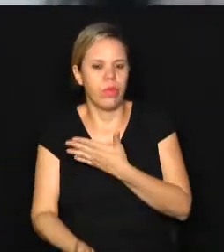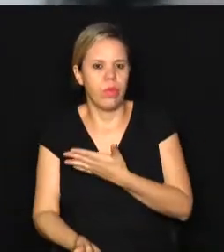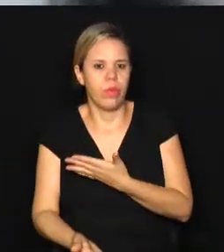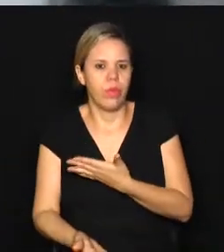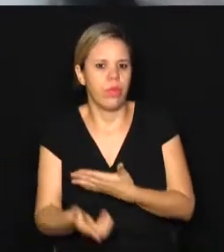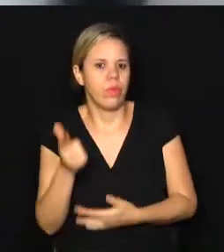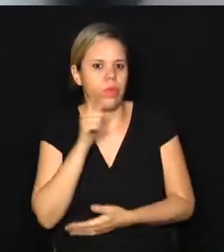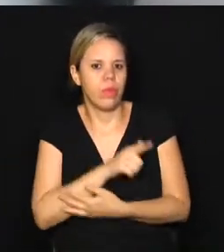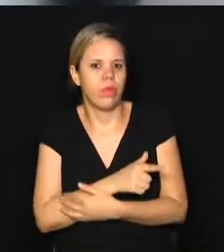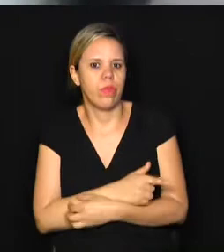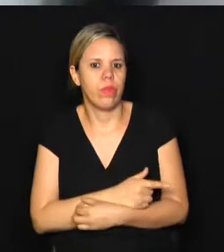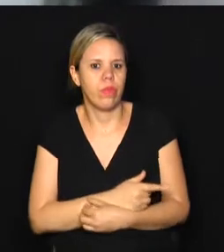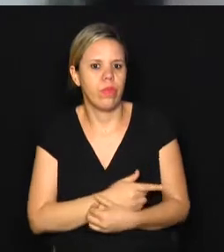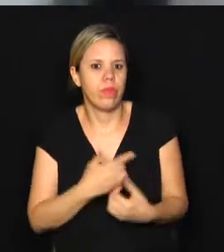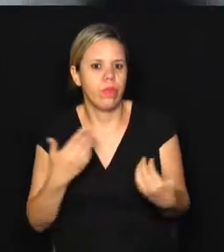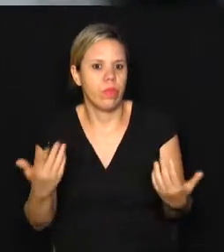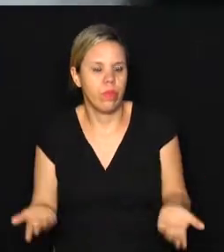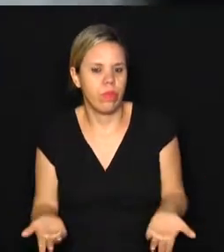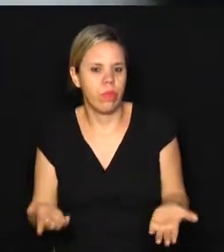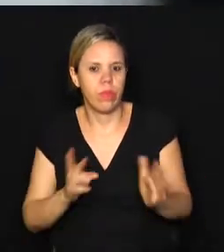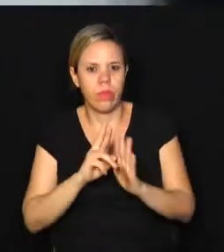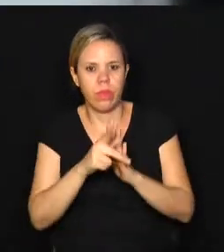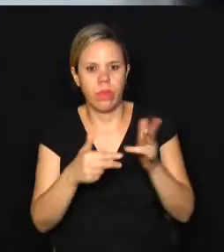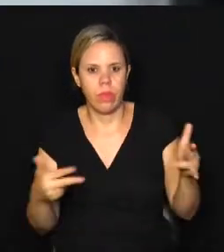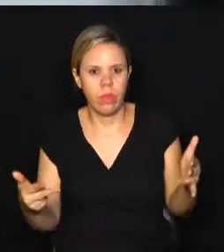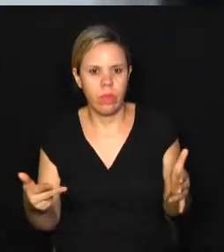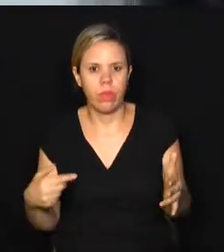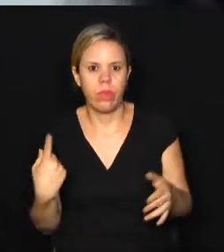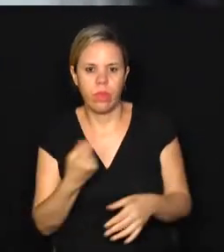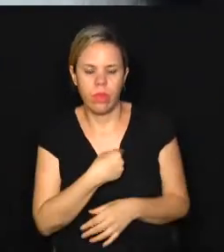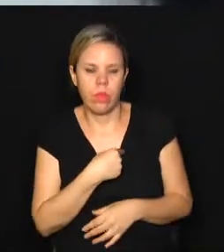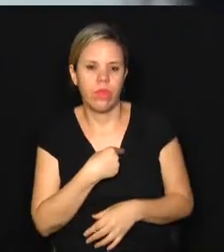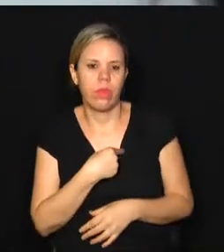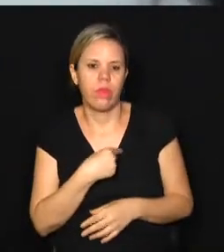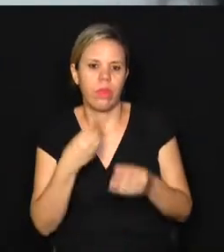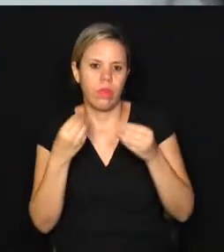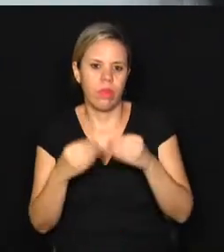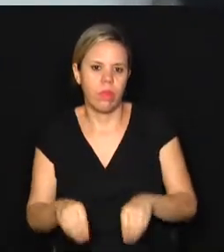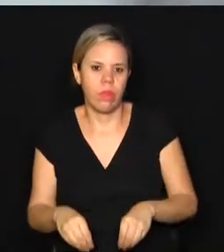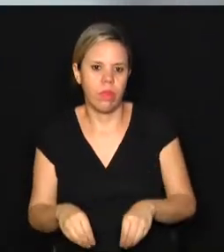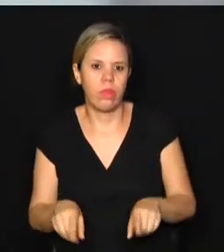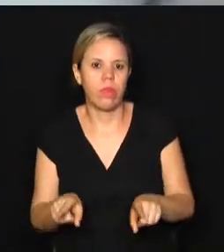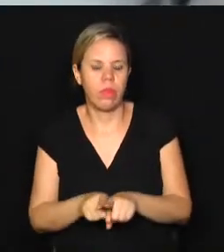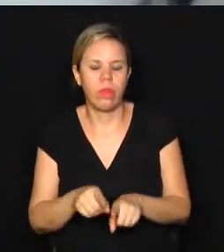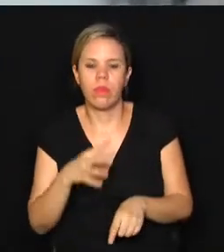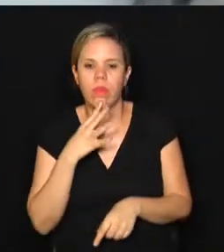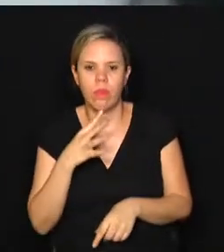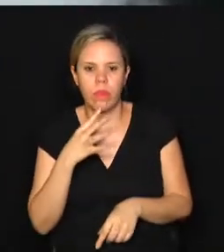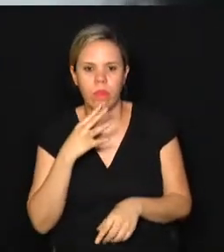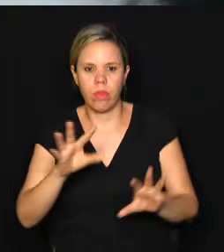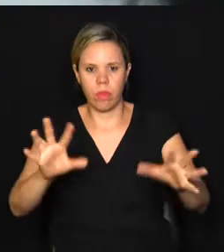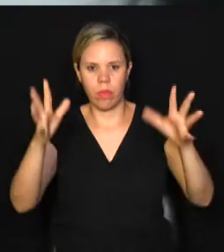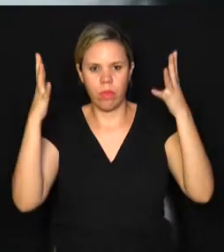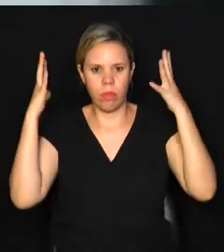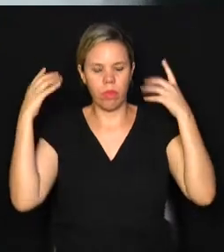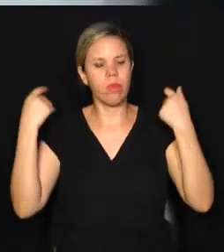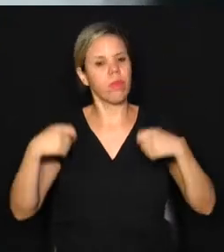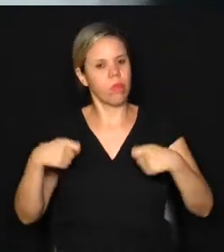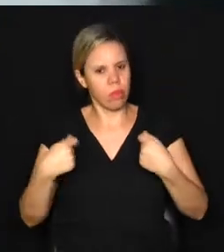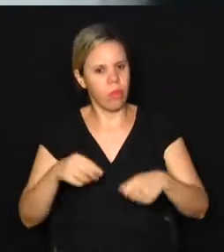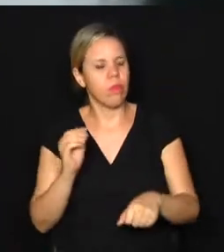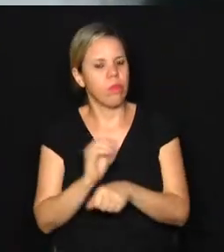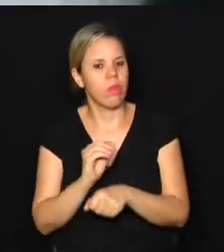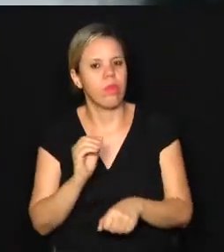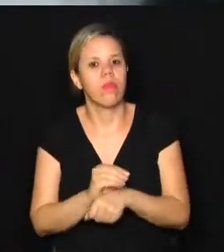recuperar, né? Então, são vários pontos aí que a gente está sendo afetado, além de conhecer essa mata aqui, que ela precisa ser